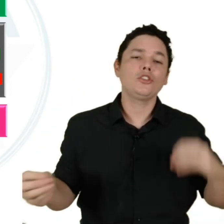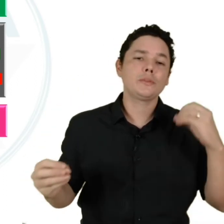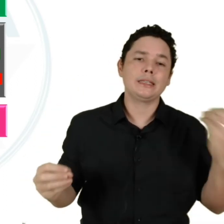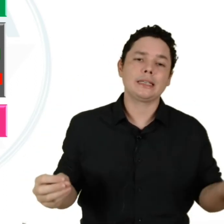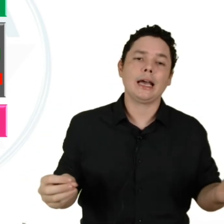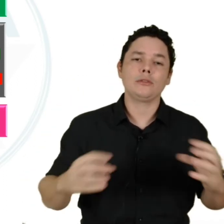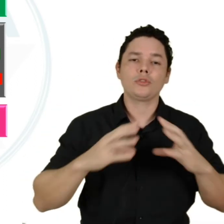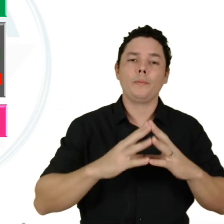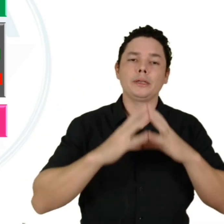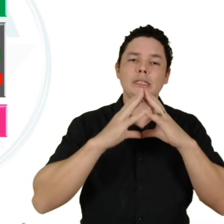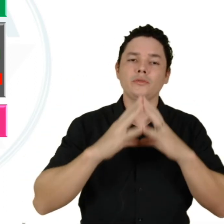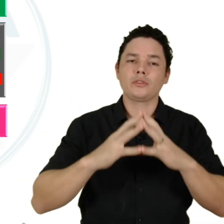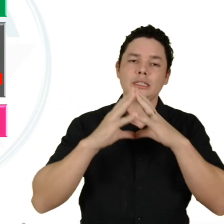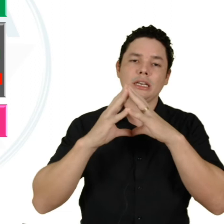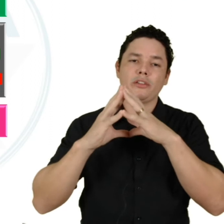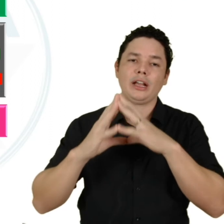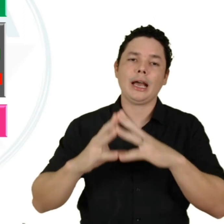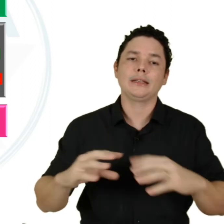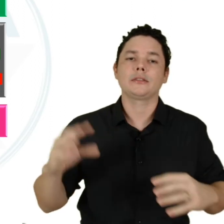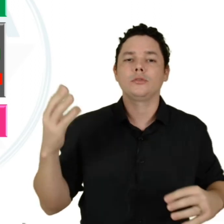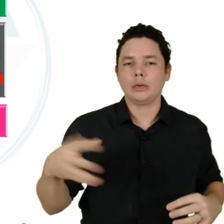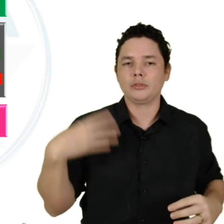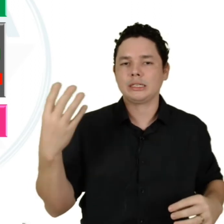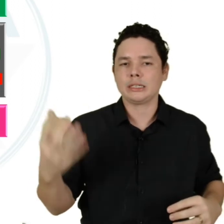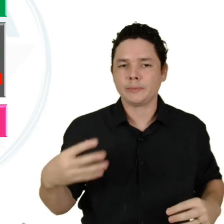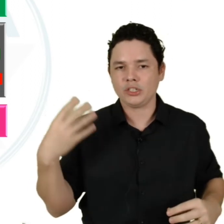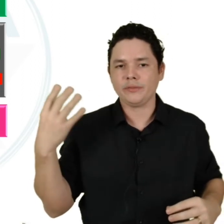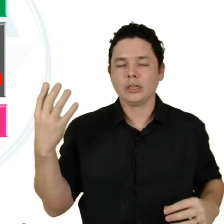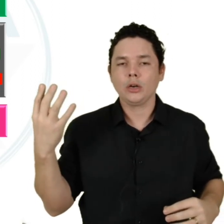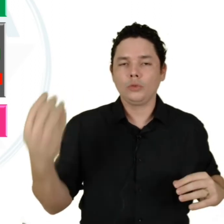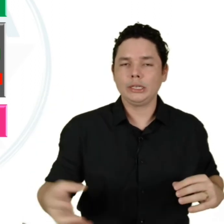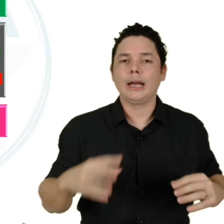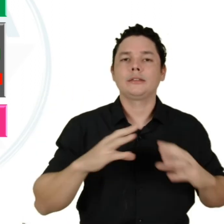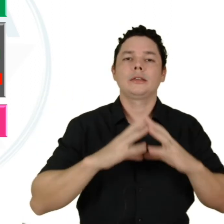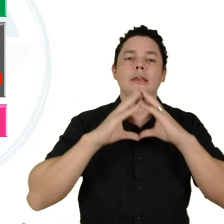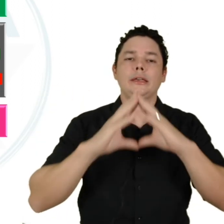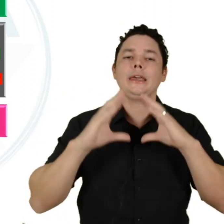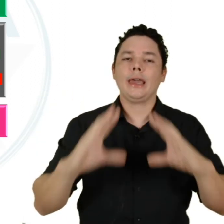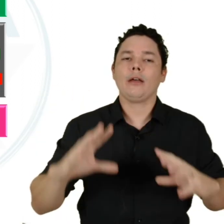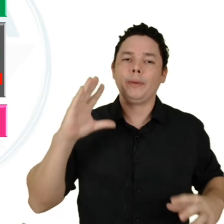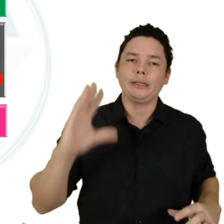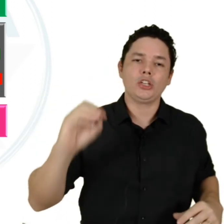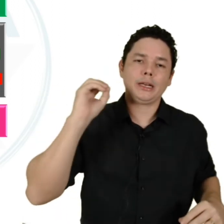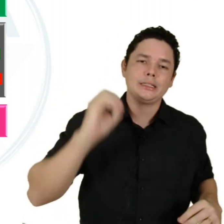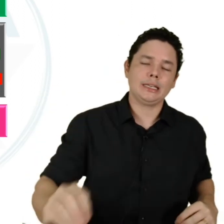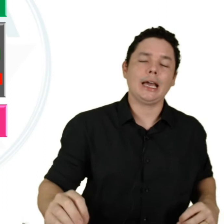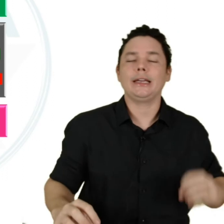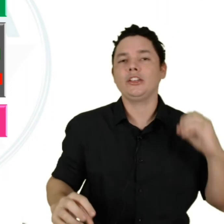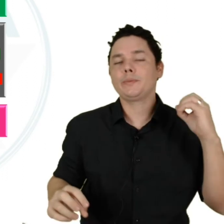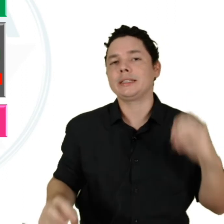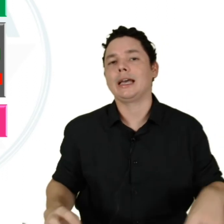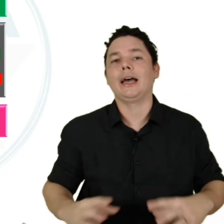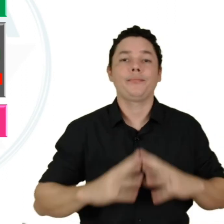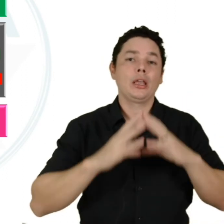e dispensar os ocupantes das funções gratificadas nos âmbitos das respectivas unidades. Quem é competente para designar